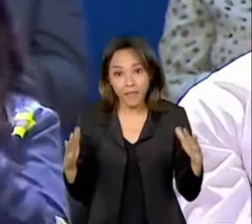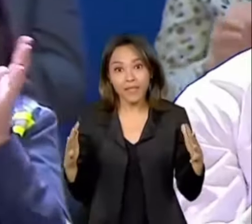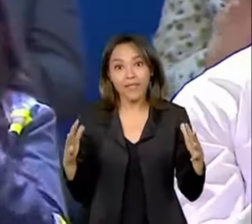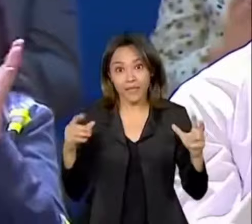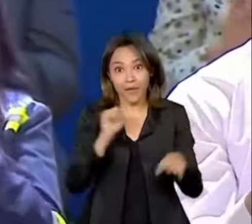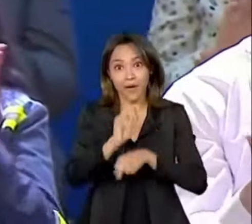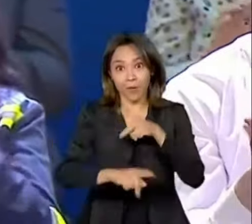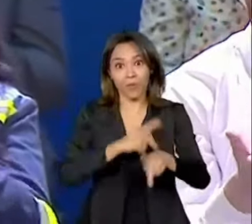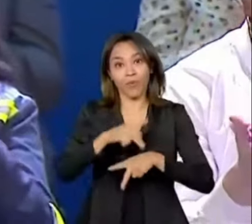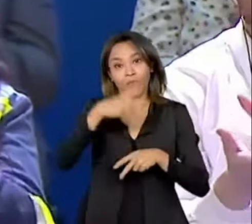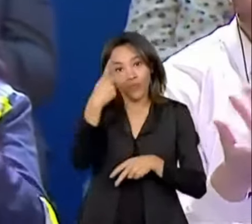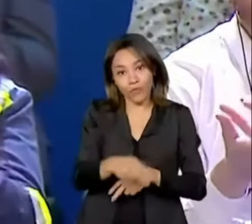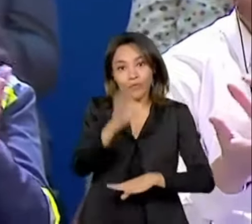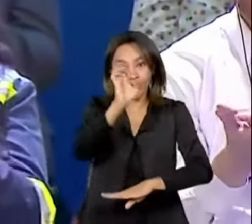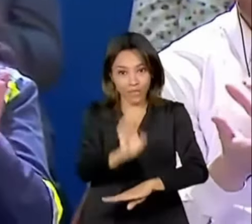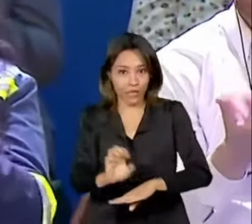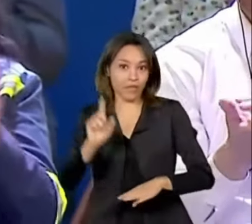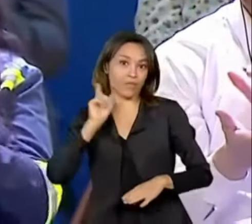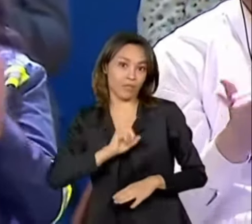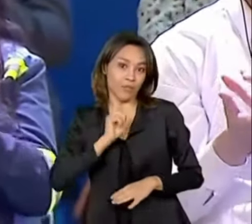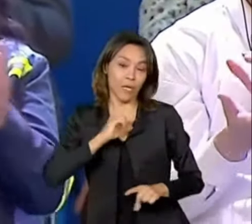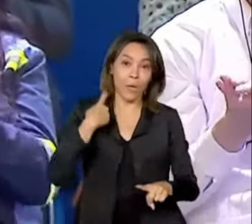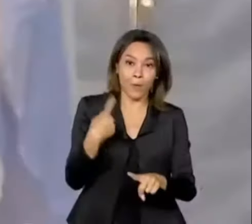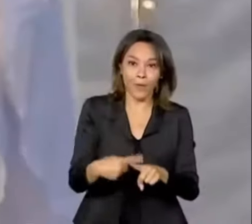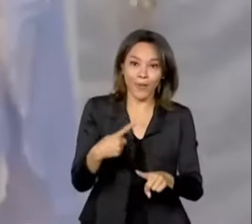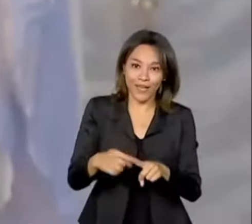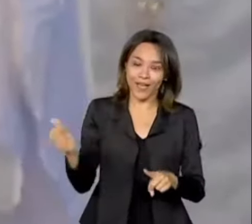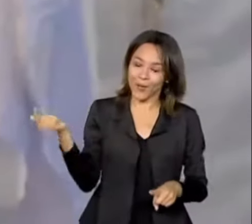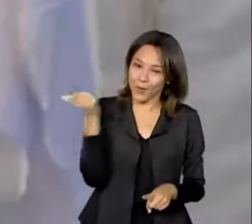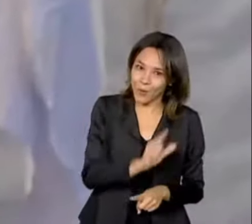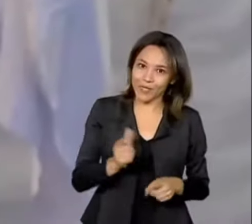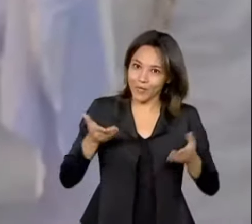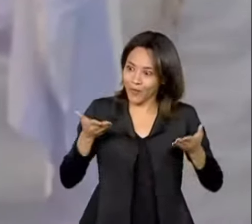ao povo de Minas Gerais por ter ganho esse